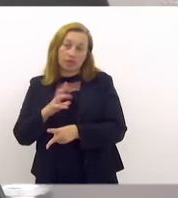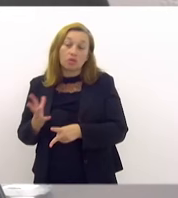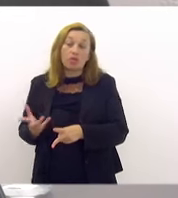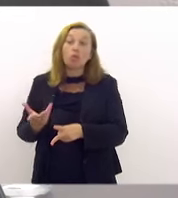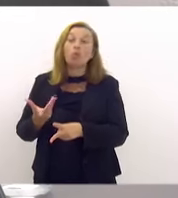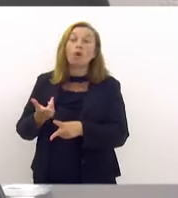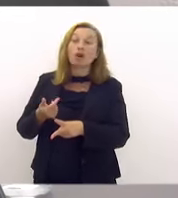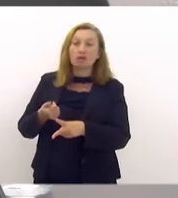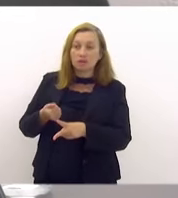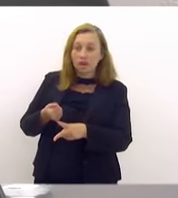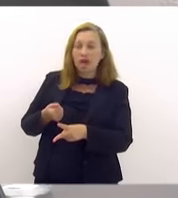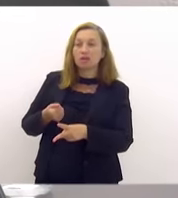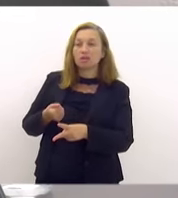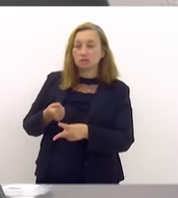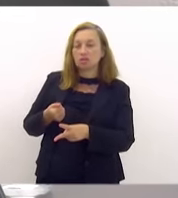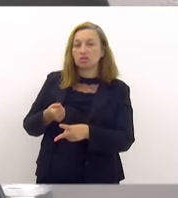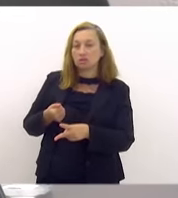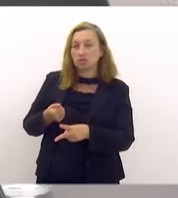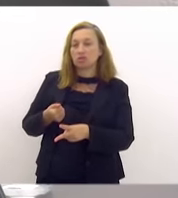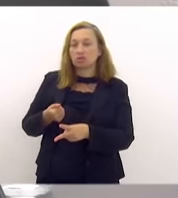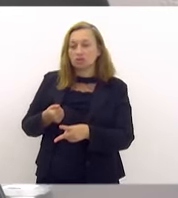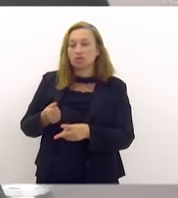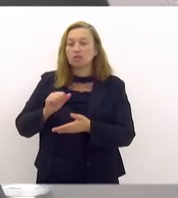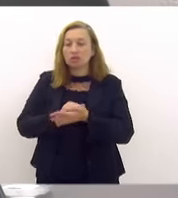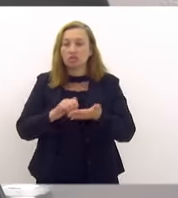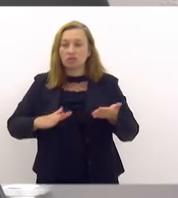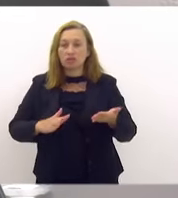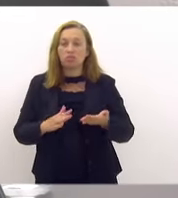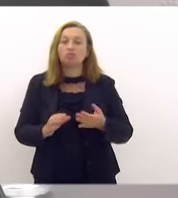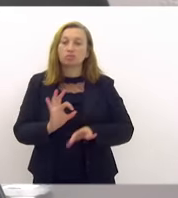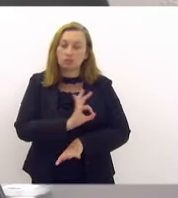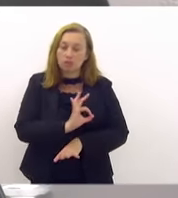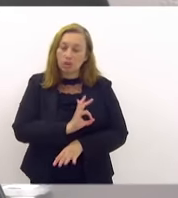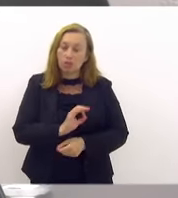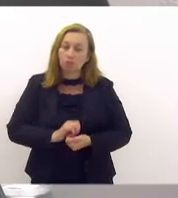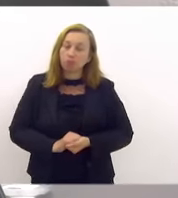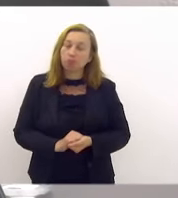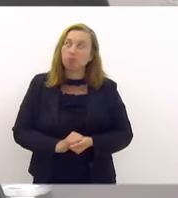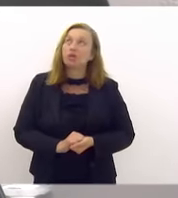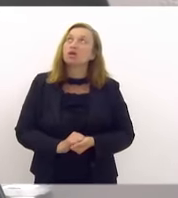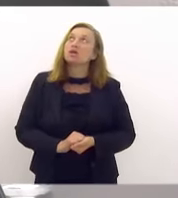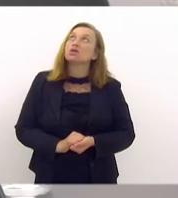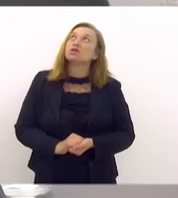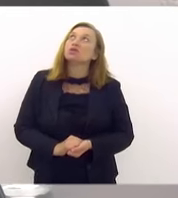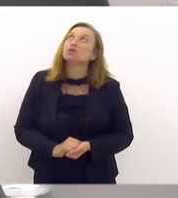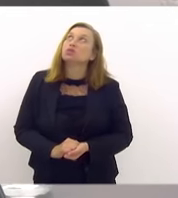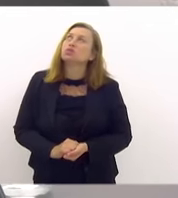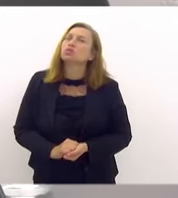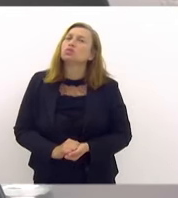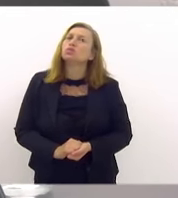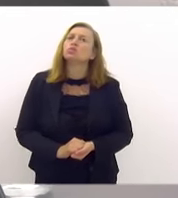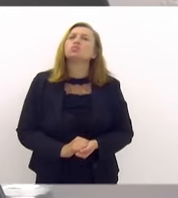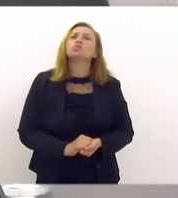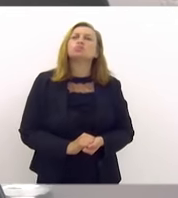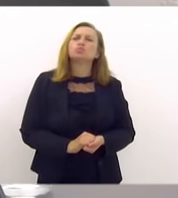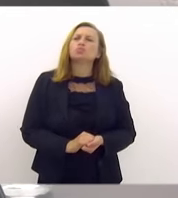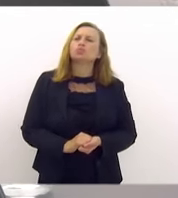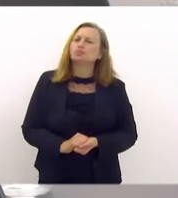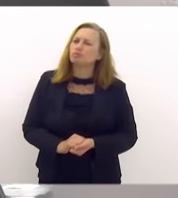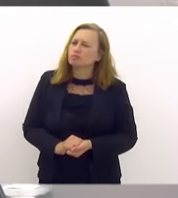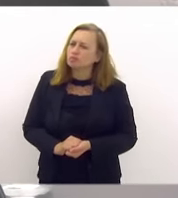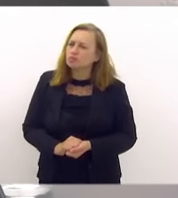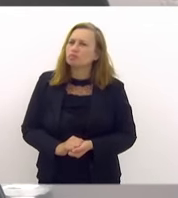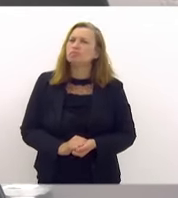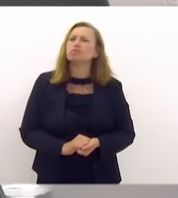de aprimoramento da atividade policial eh nós assim a gente